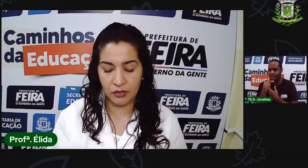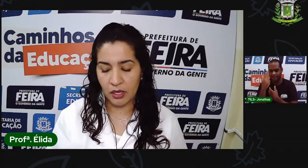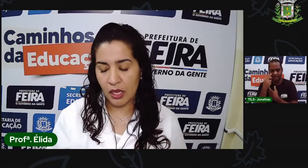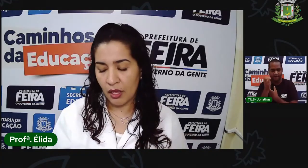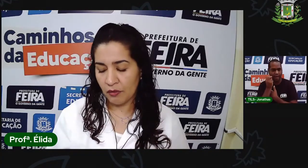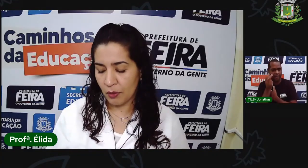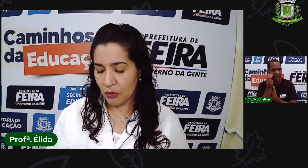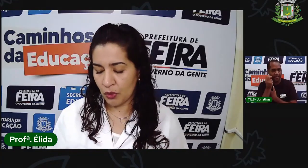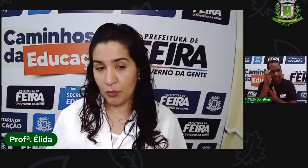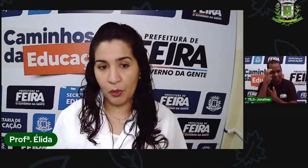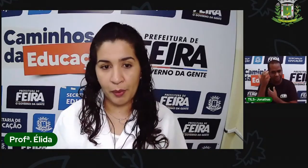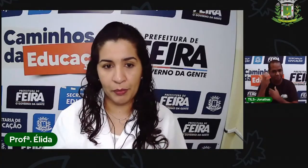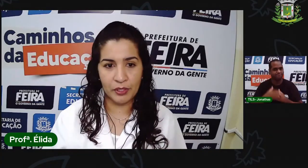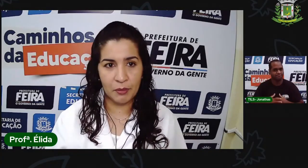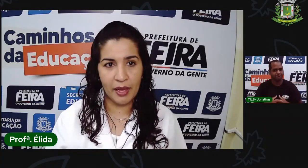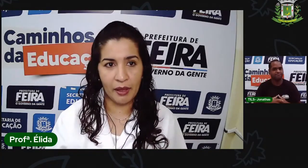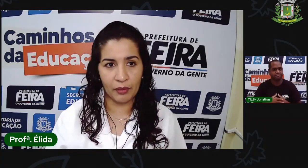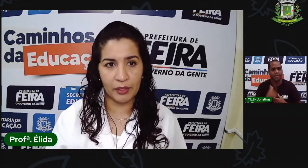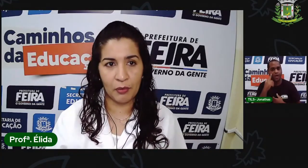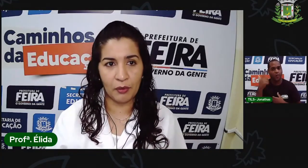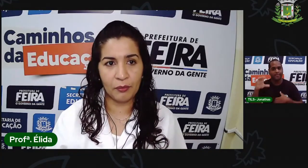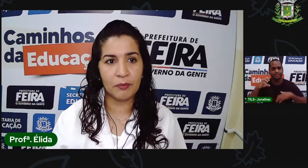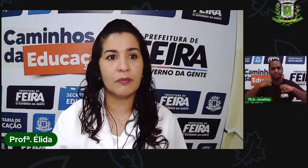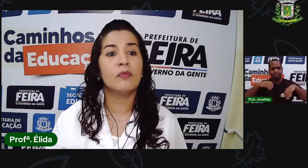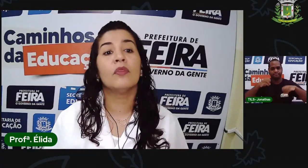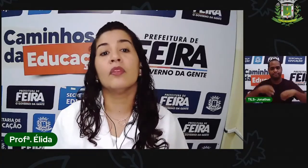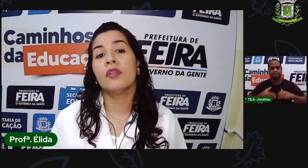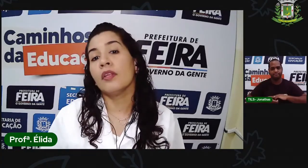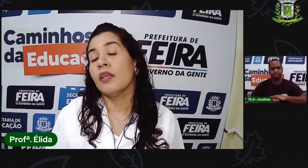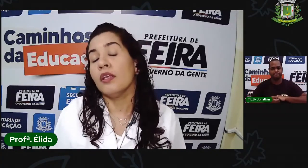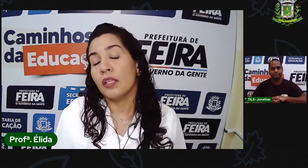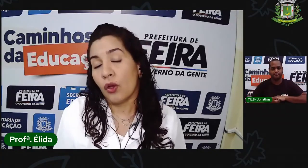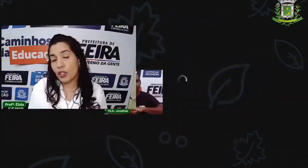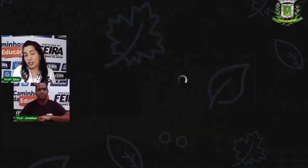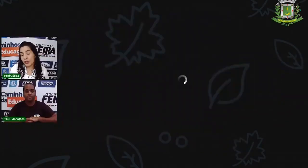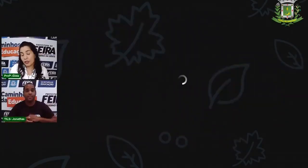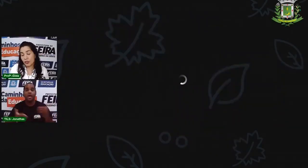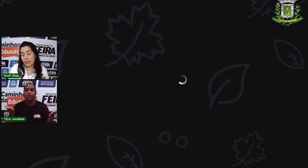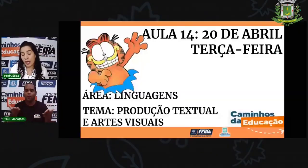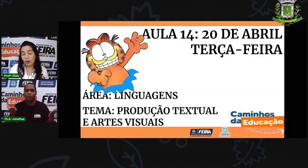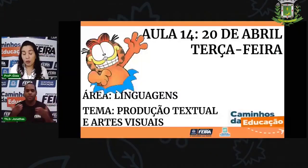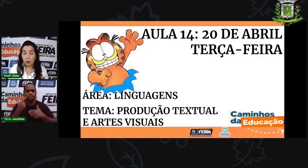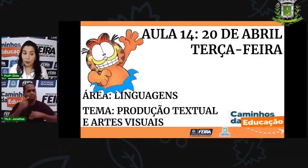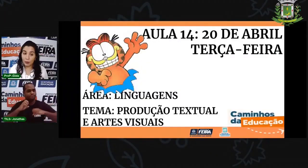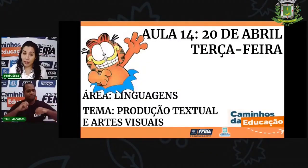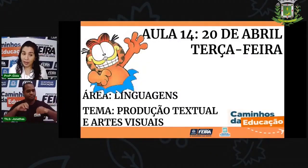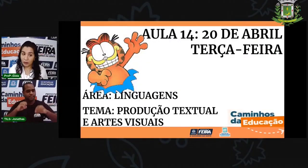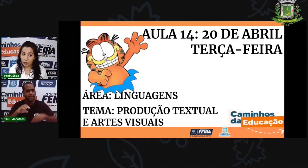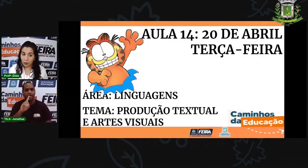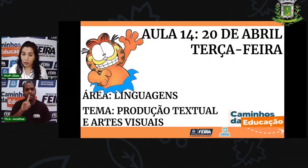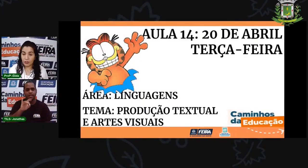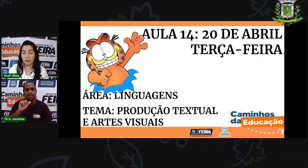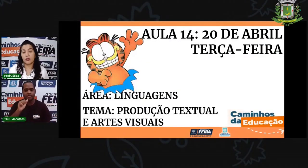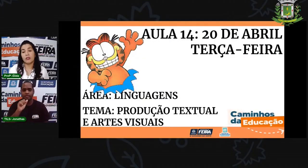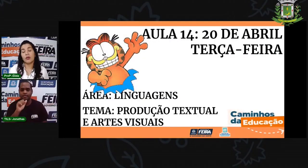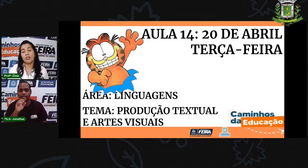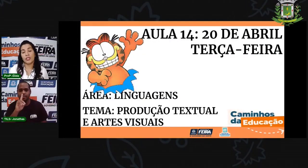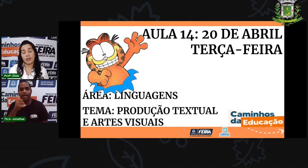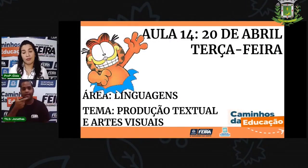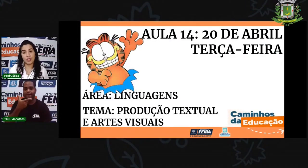espertos. Vamos comigo pra próxima aula, tá bom? Hoje é a nossa aula número 14.